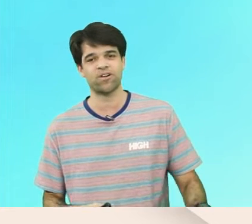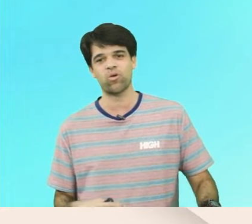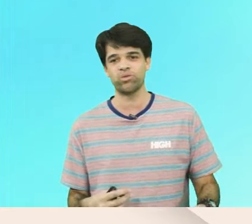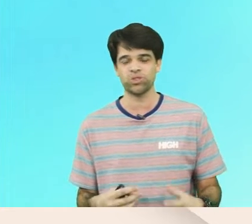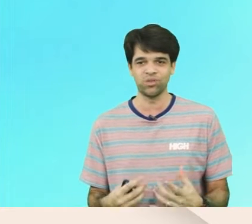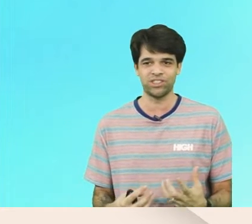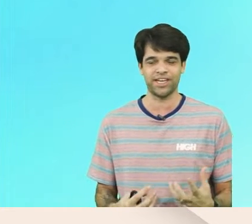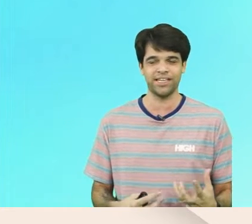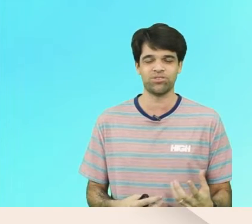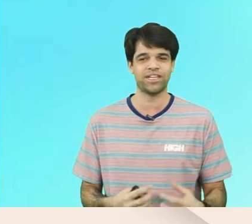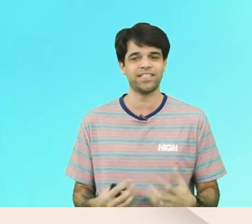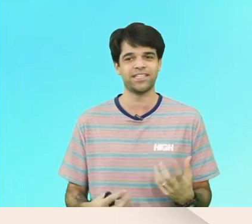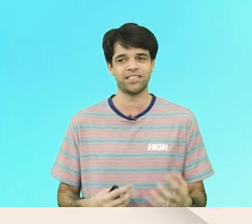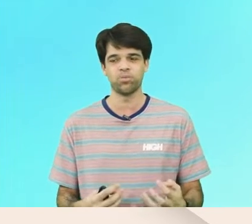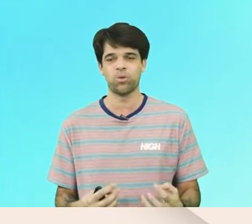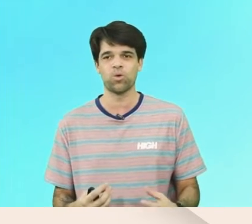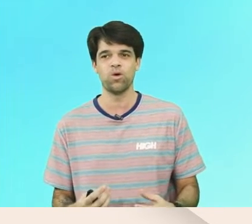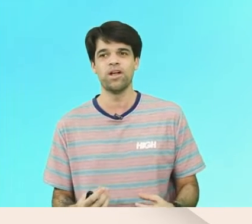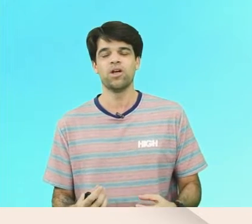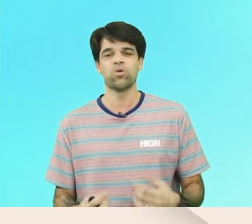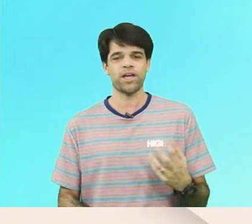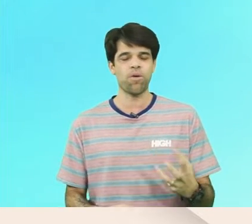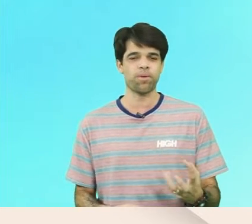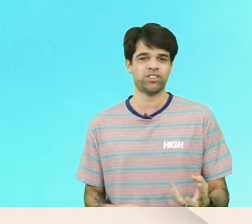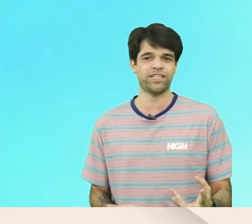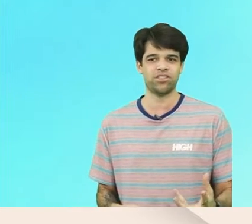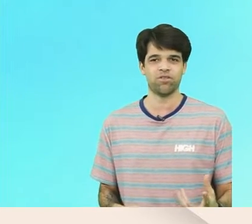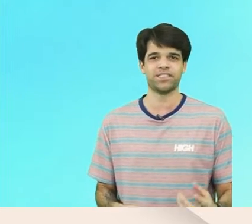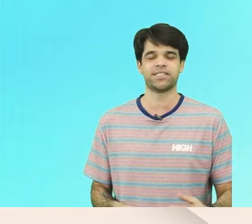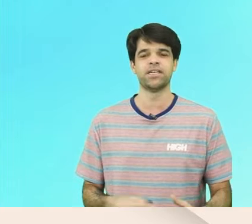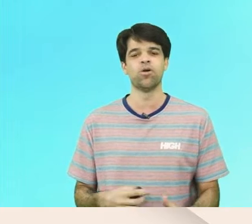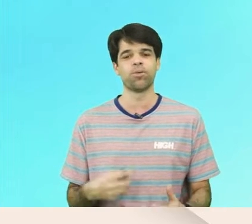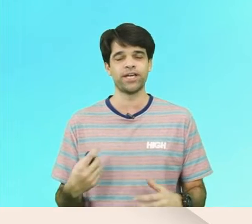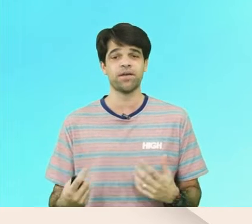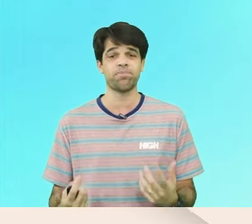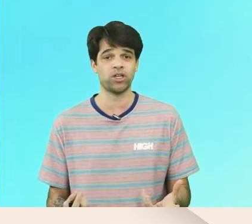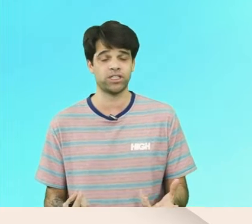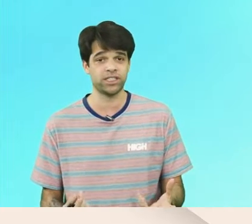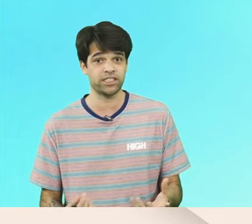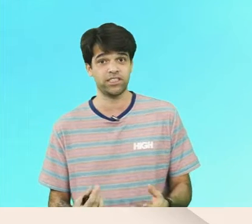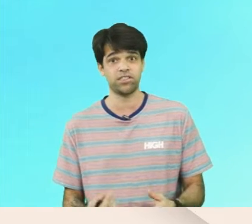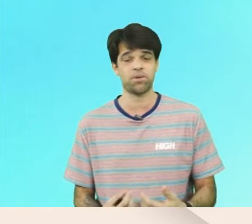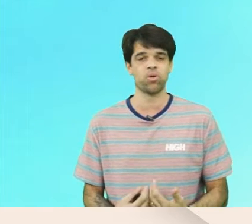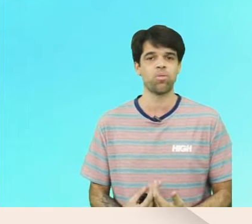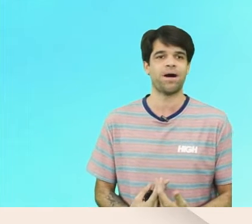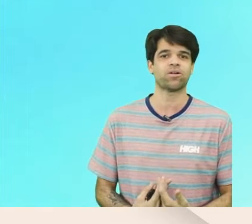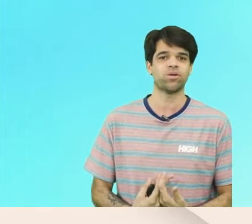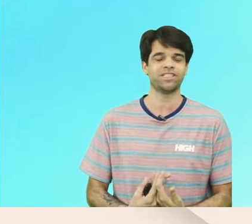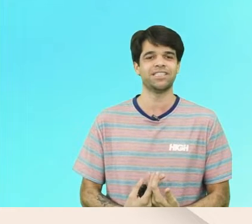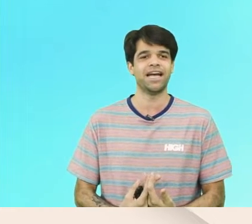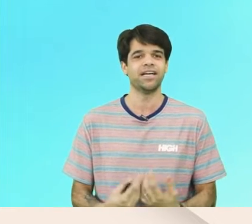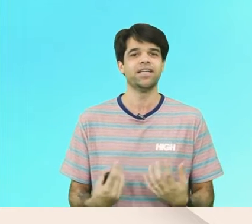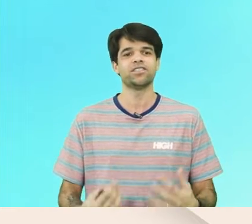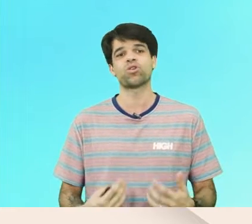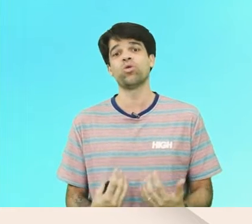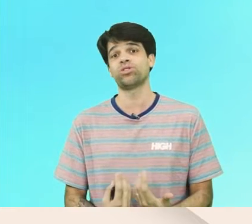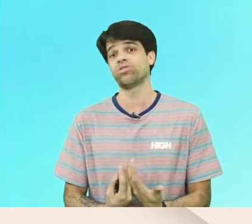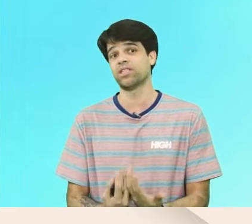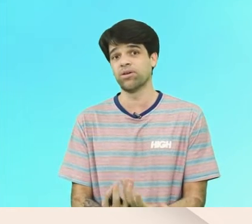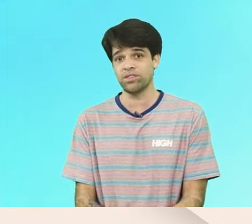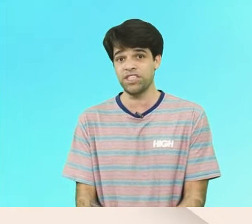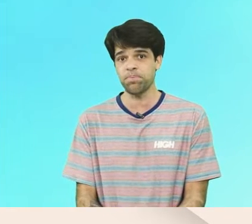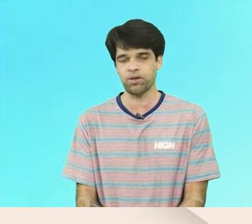vai iniciar com alguns conceitos, entendendo um pouco o que é um projeto de inovação, por que é importante a gente se preocupar com essa ideia